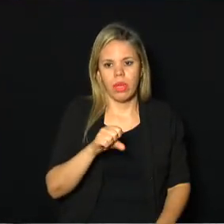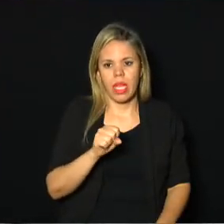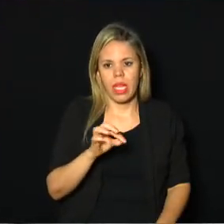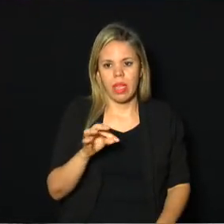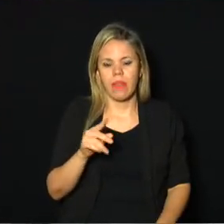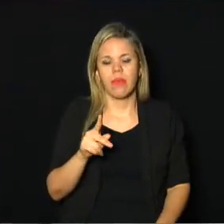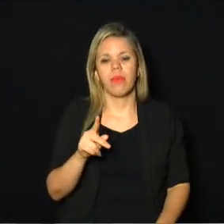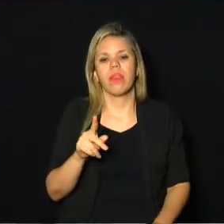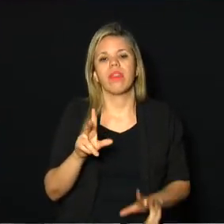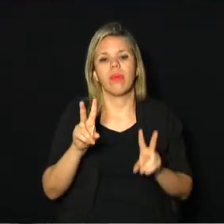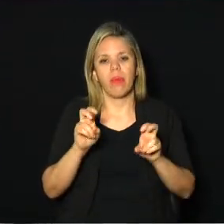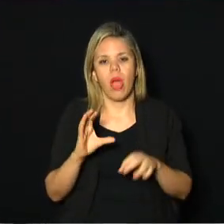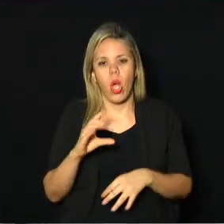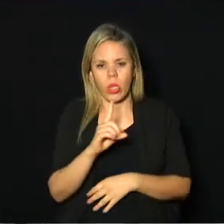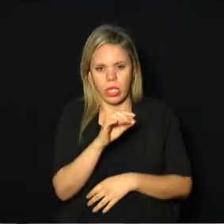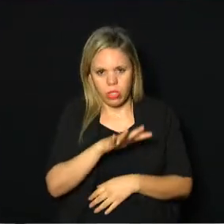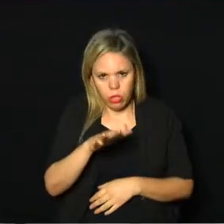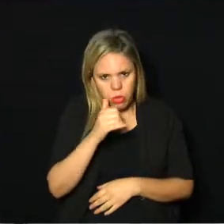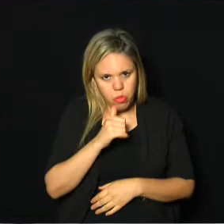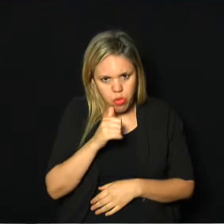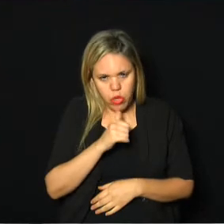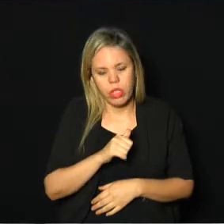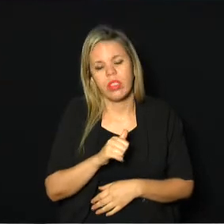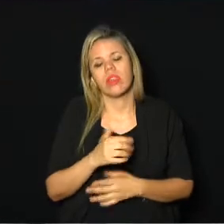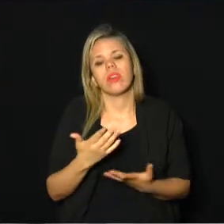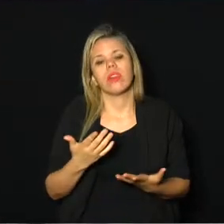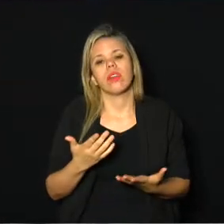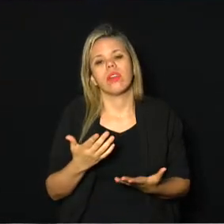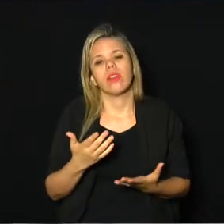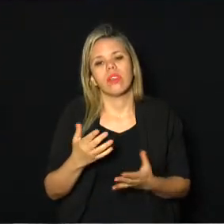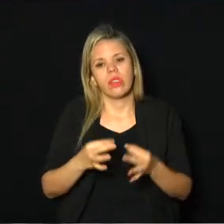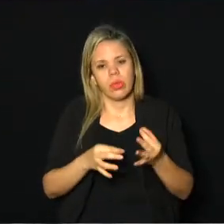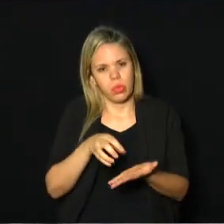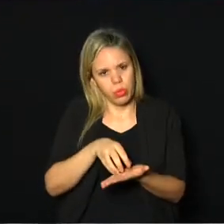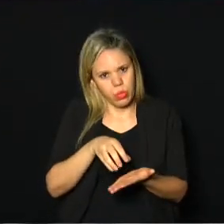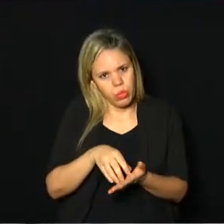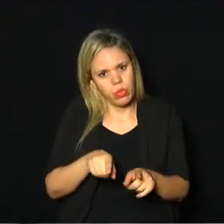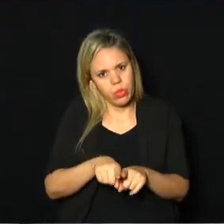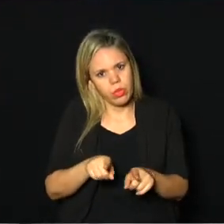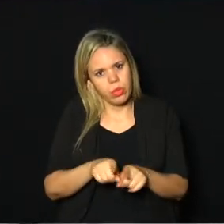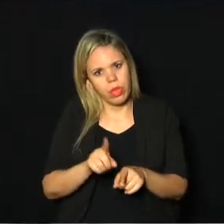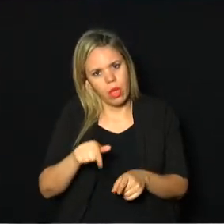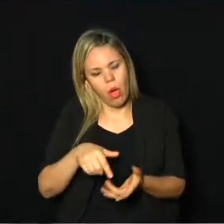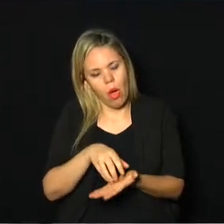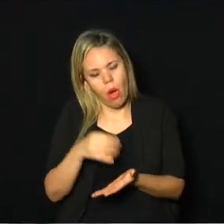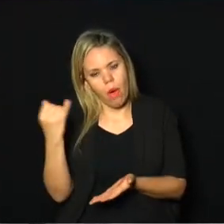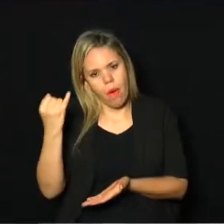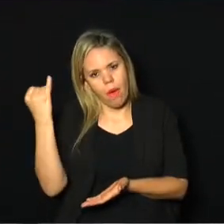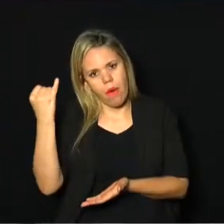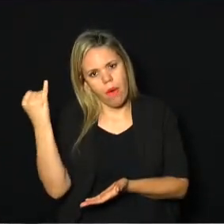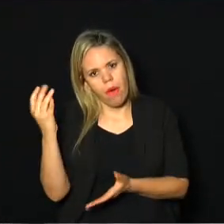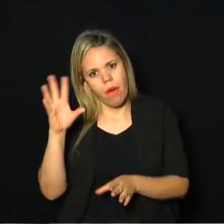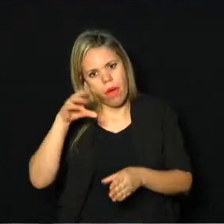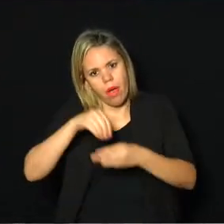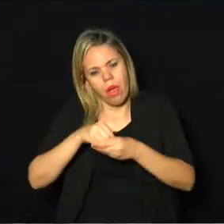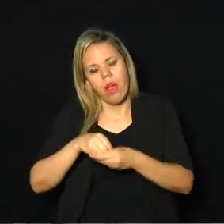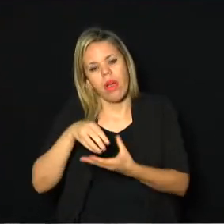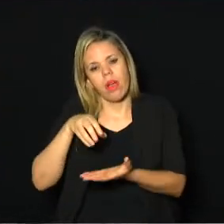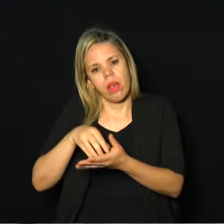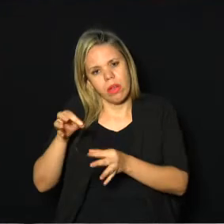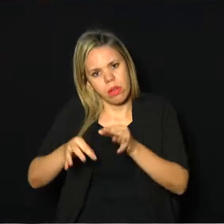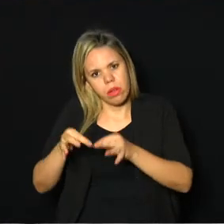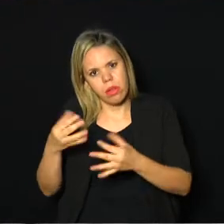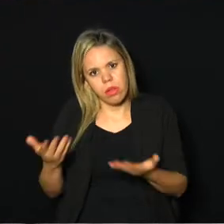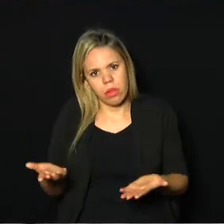Situação de Violência do Poder Judiciário, que é um órgão muito importante dentro do Poder Judiciário,